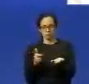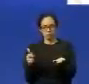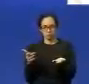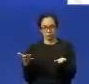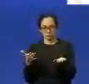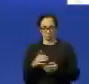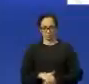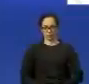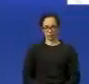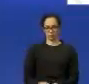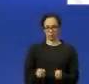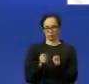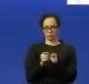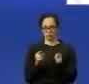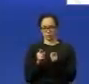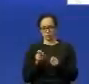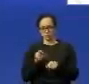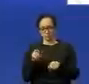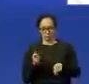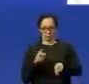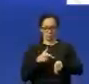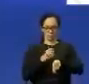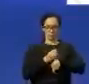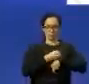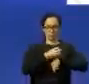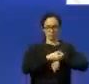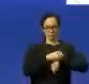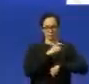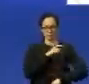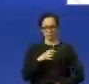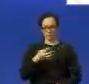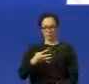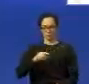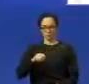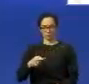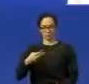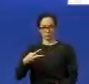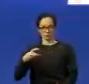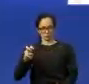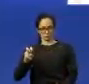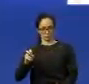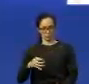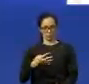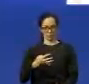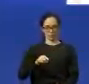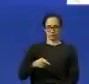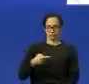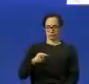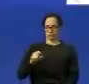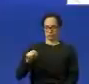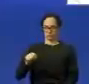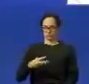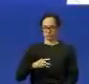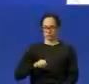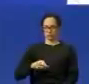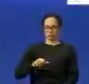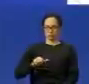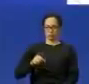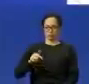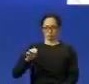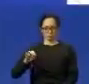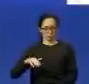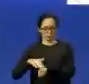pérolas do mesmo tipo e formato disponível para a reposição tinham diâmetros iguais a 4,025, 4,100, 3,970, 4,080